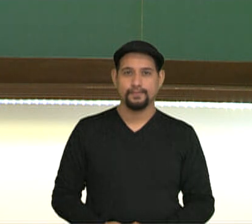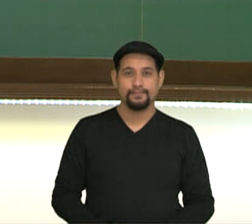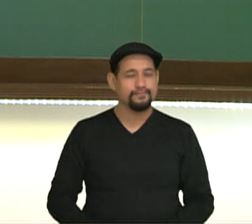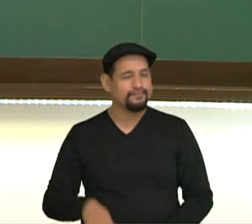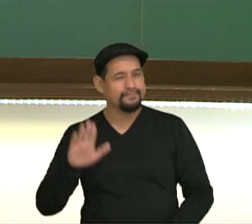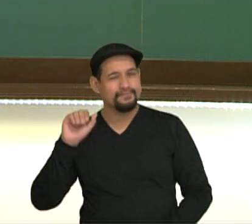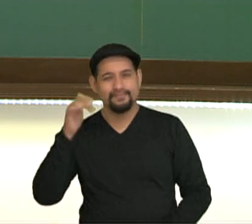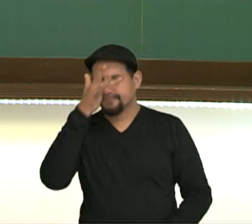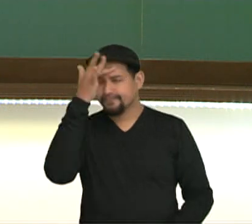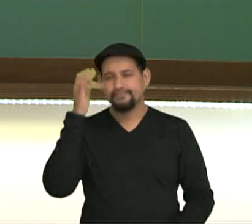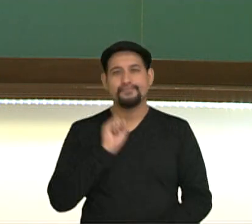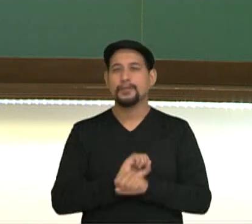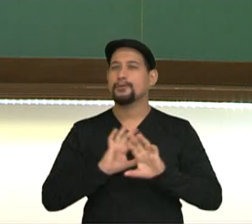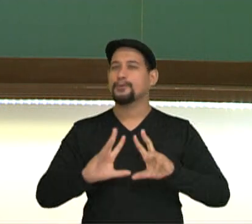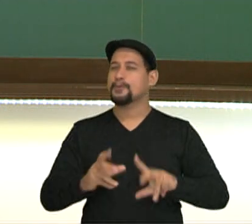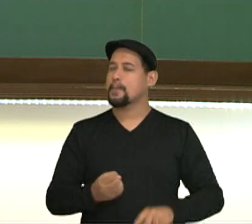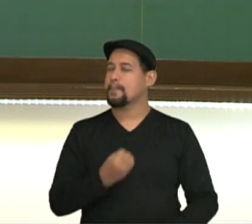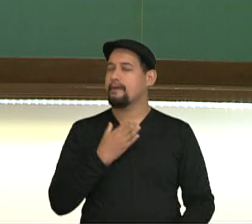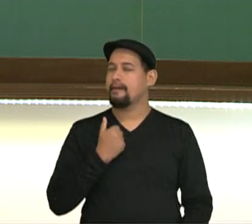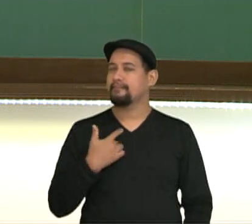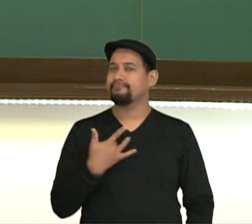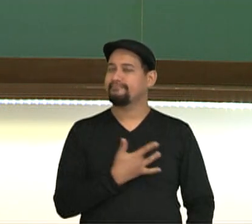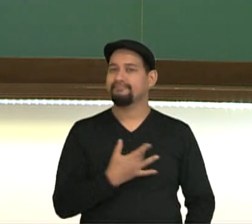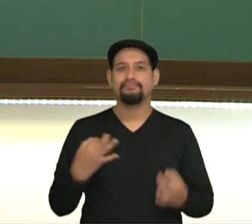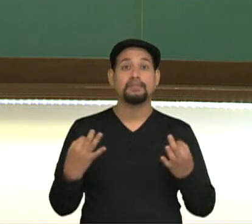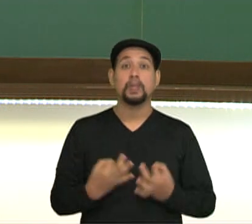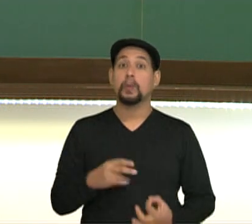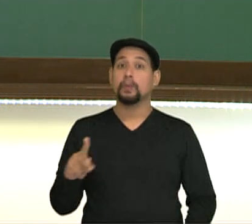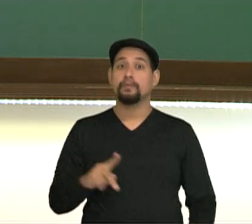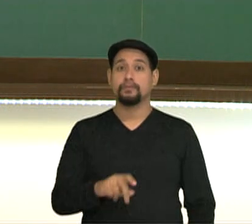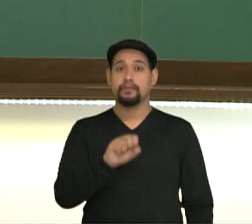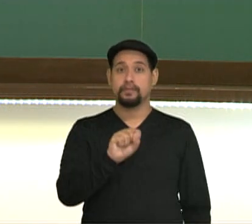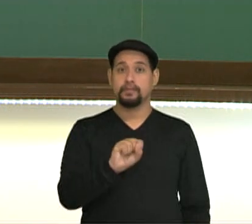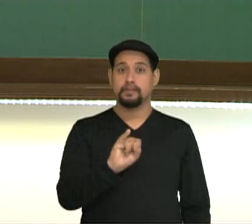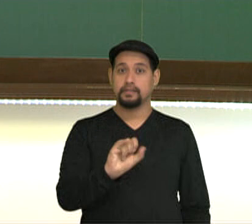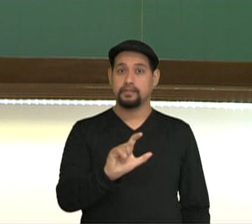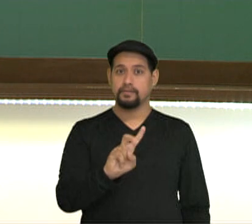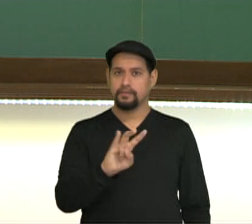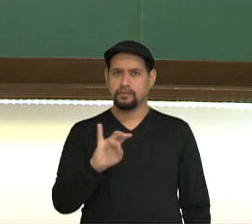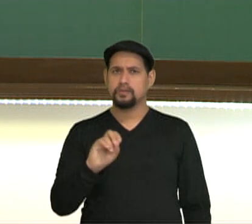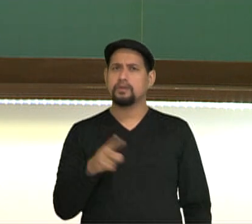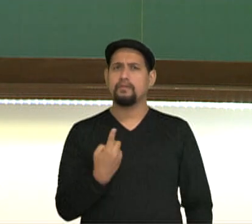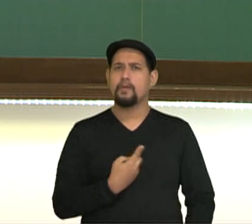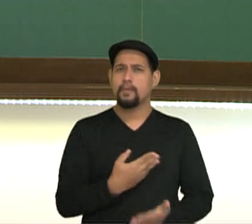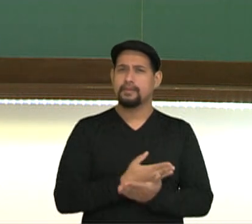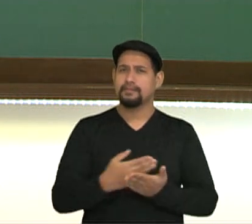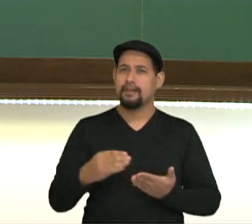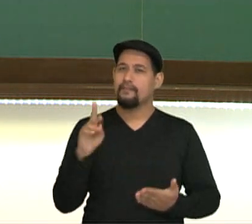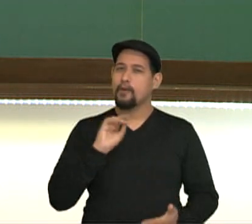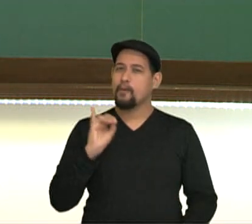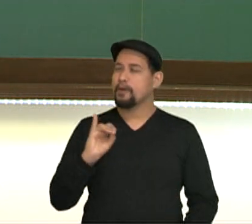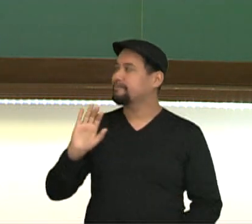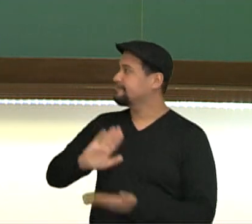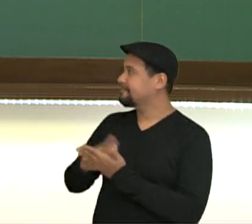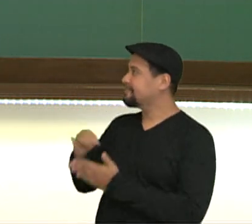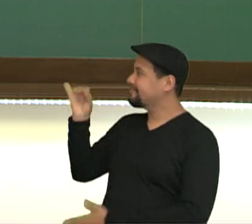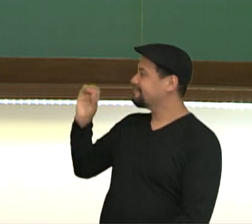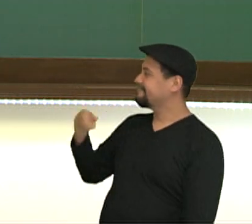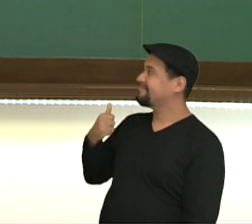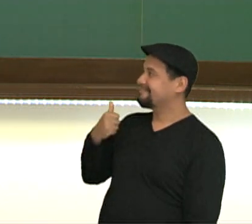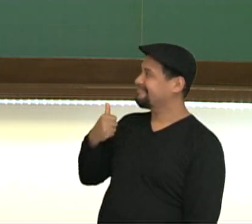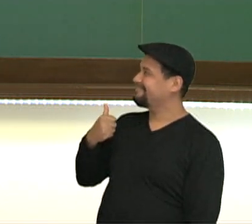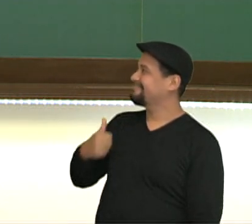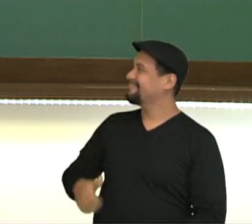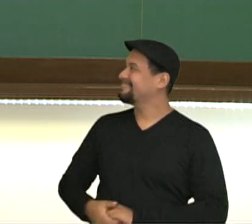Hi everyone, espero que todos vocês estejam bem. Eu sou o professor Silvio e vamos começar a nossa aula cumprimentando o nosso intérprete. Hi Kelvin!